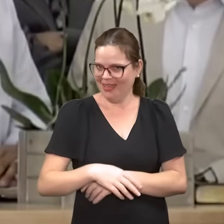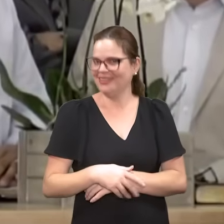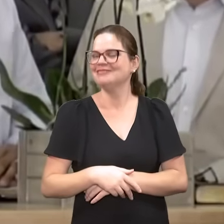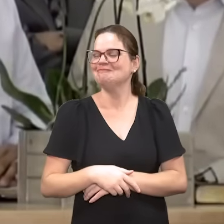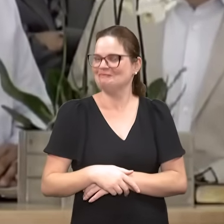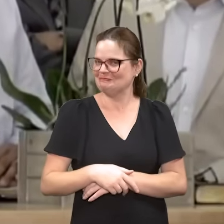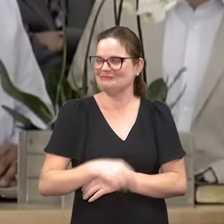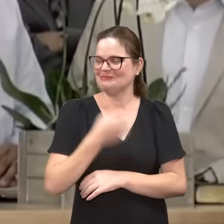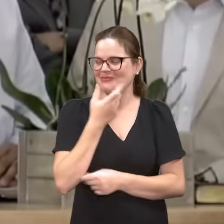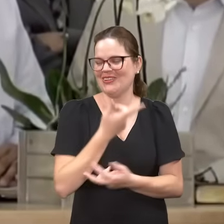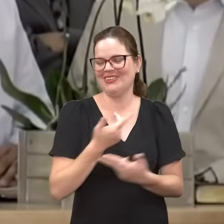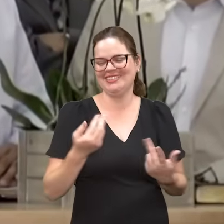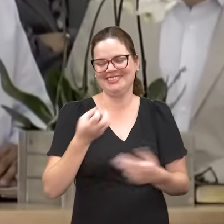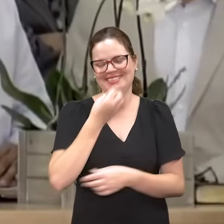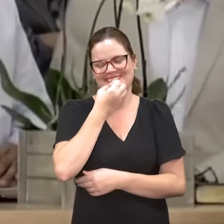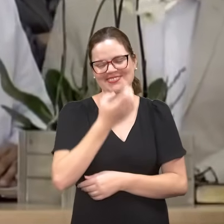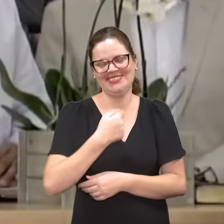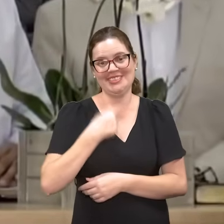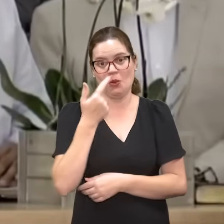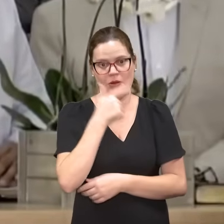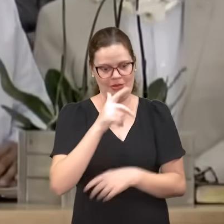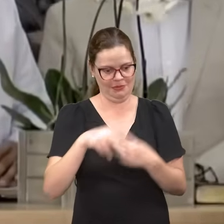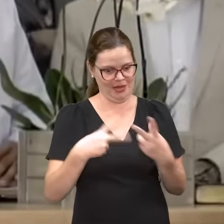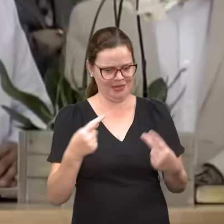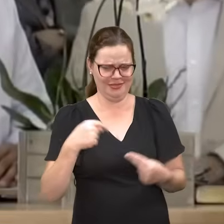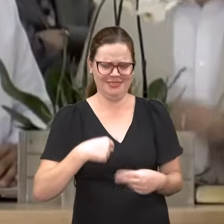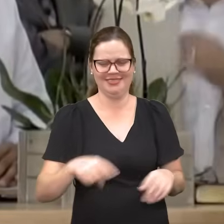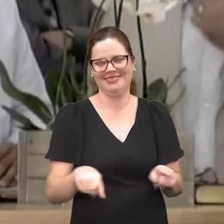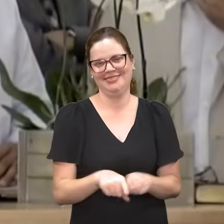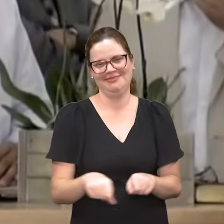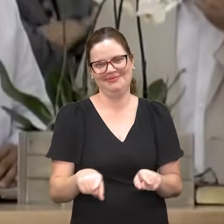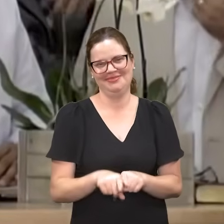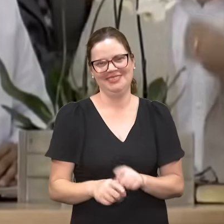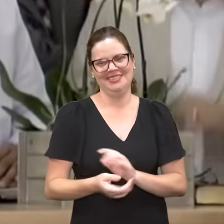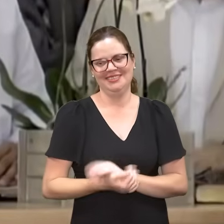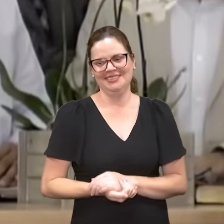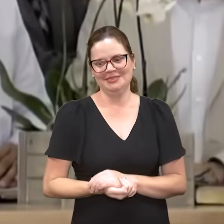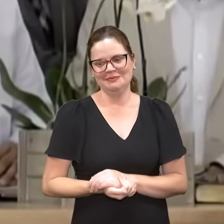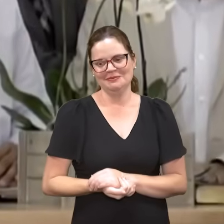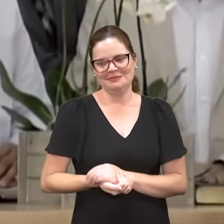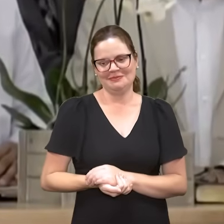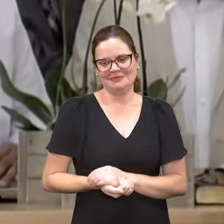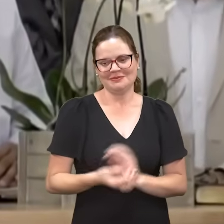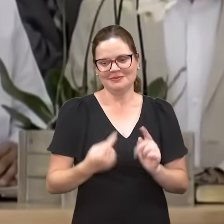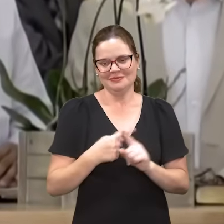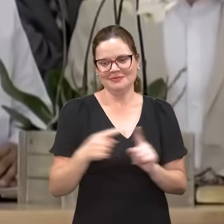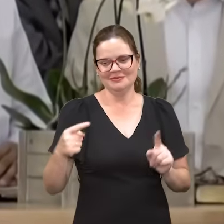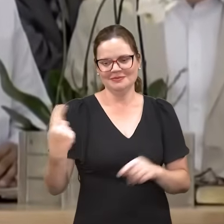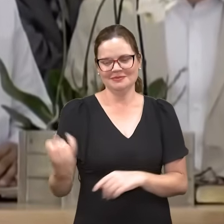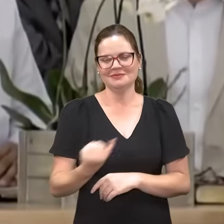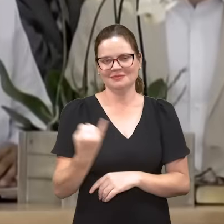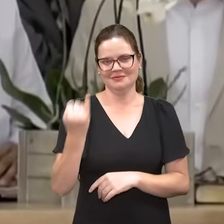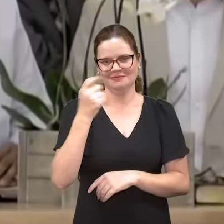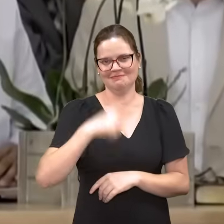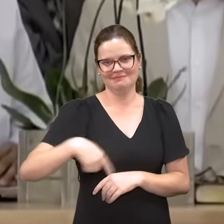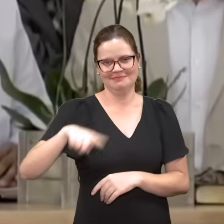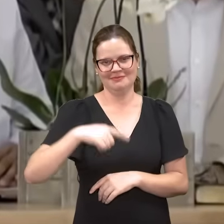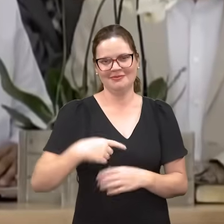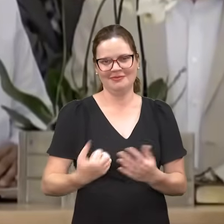tem tantas coisas boas, eu ganhei até presentes aqui. Mas o muito importante para